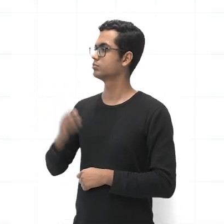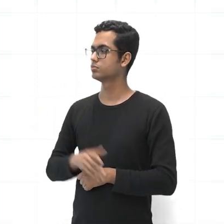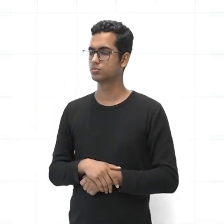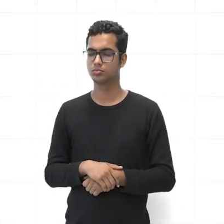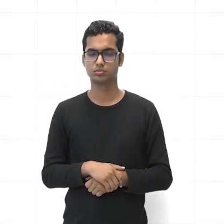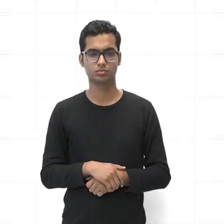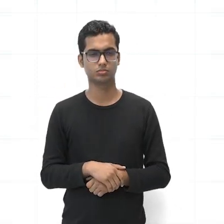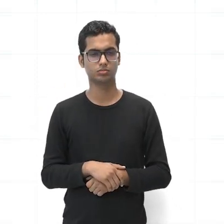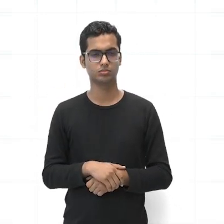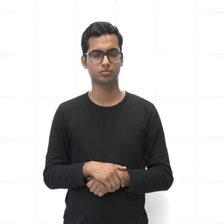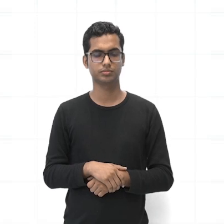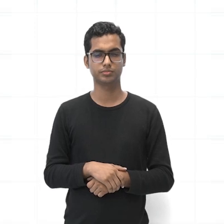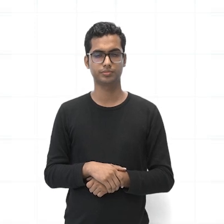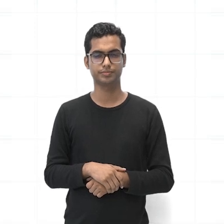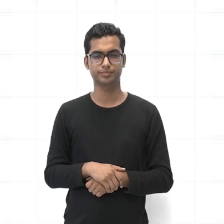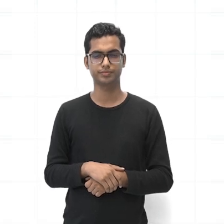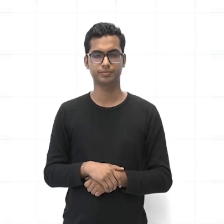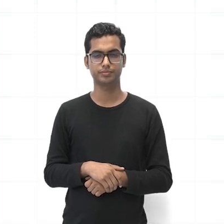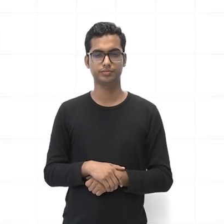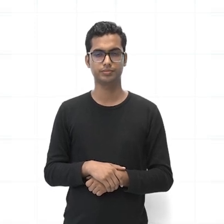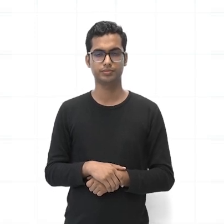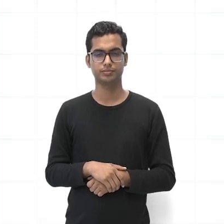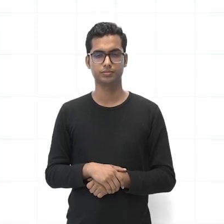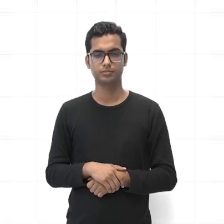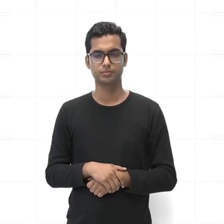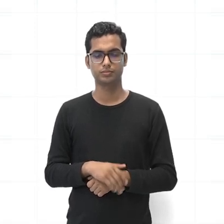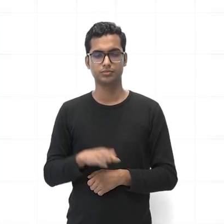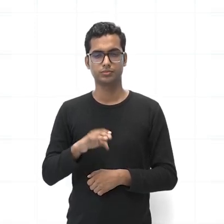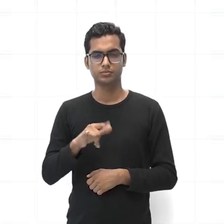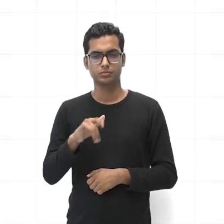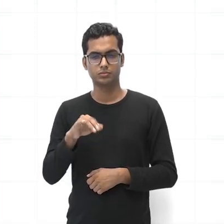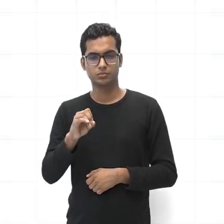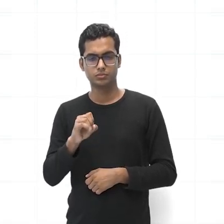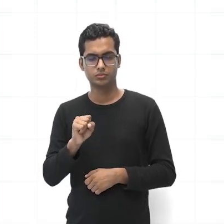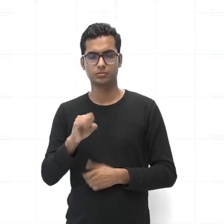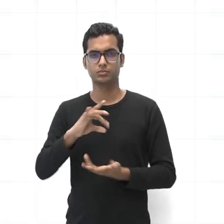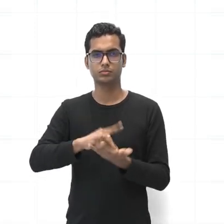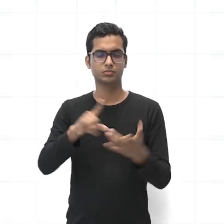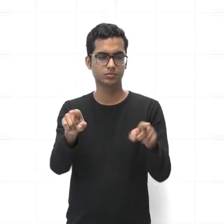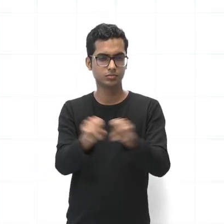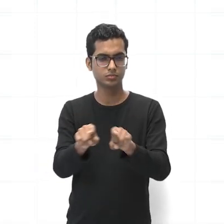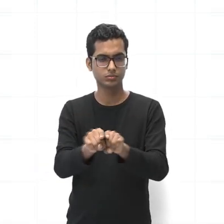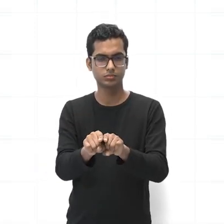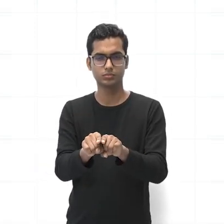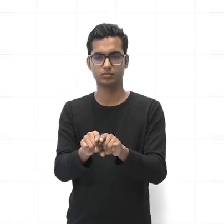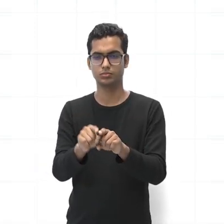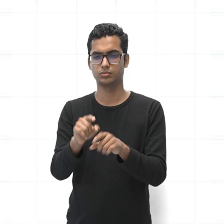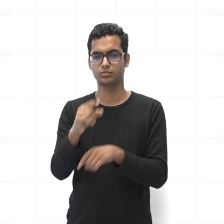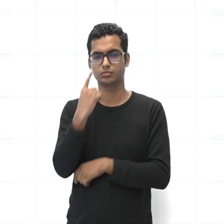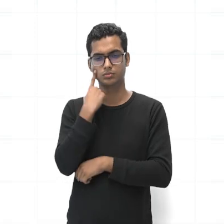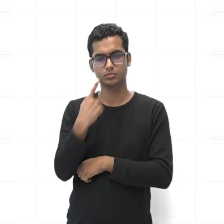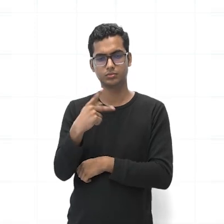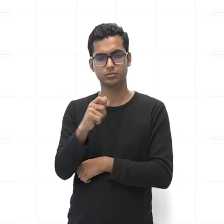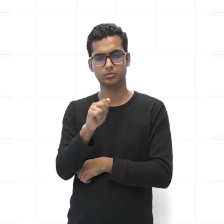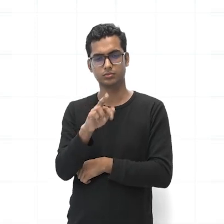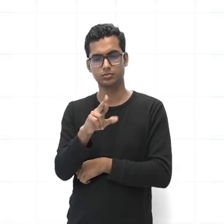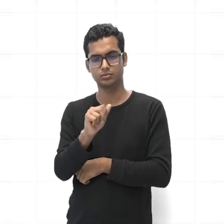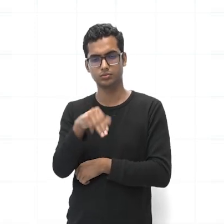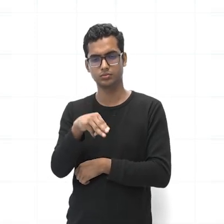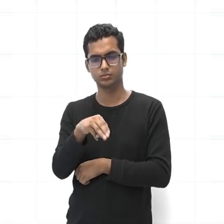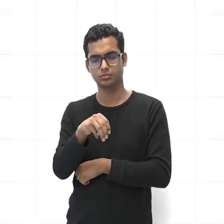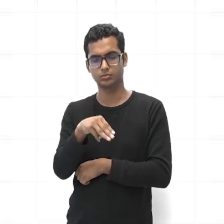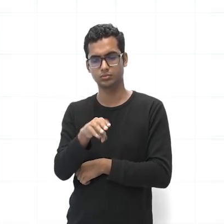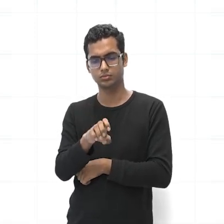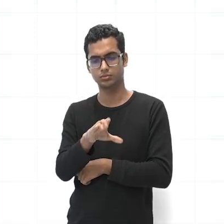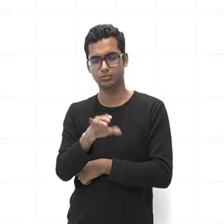A bactéria, como disse, com cílios, né, e flagelo. O paramécio também, você observa bem